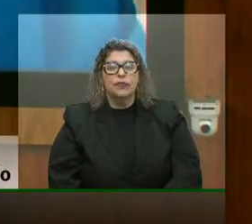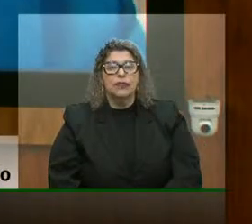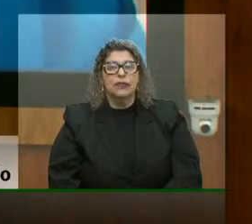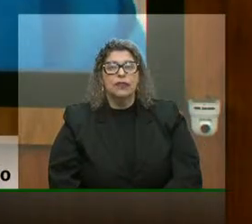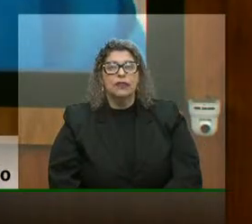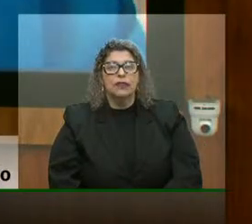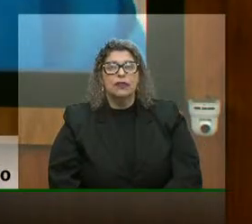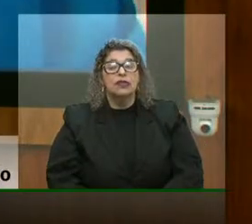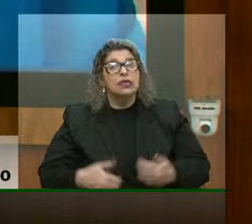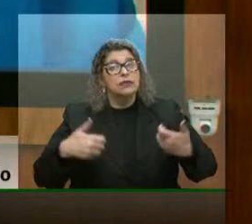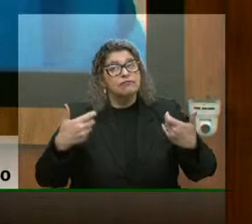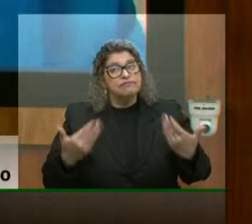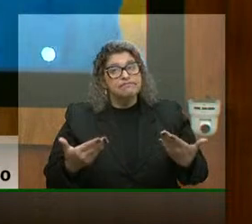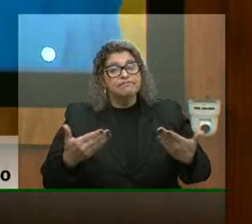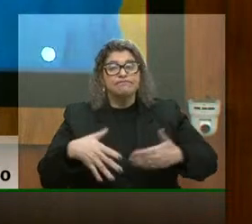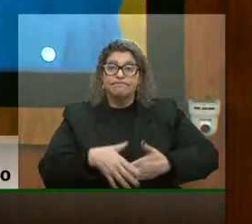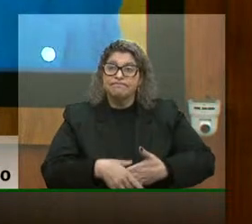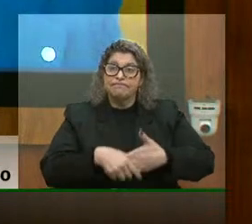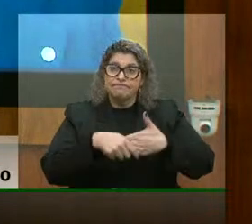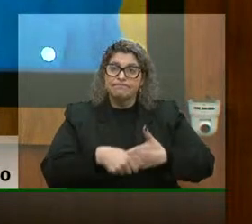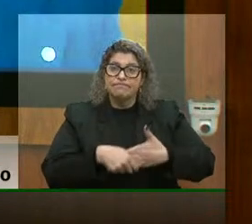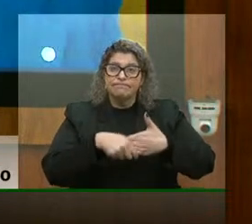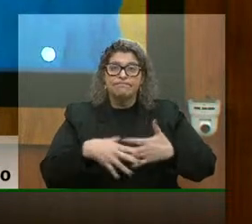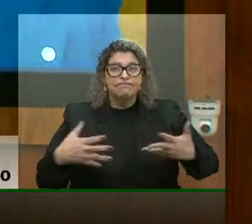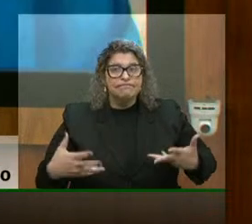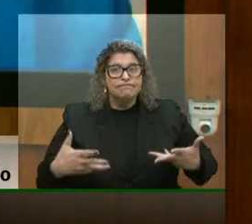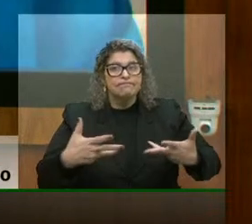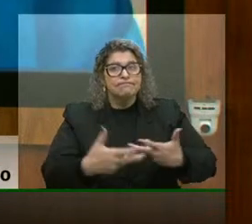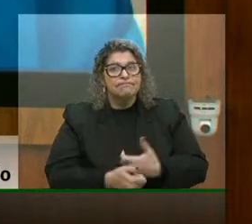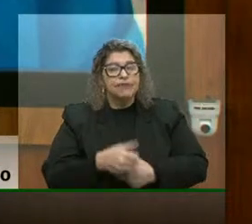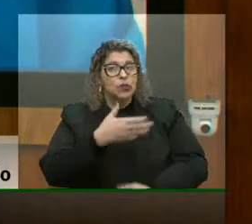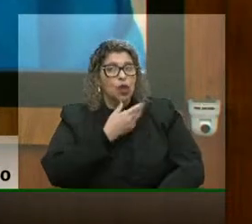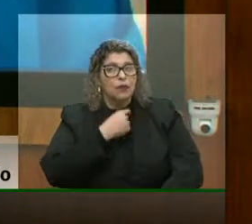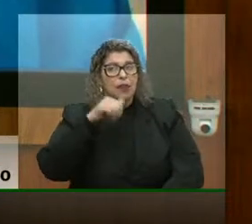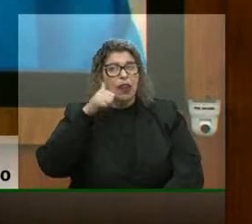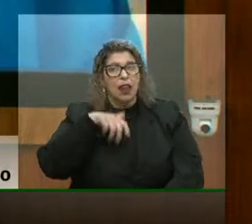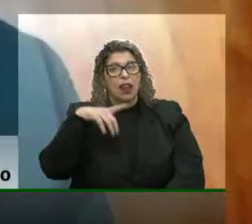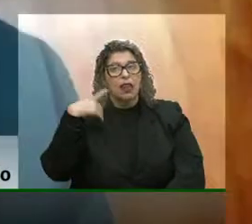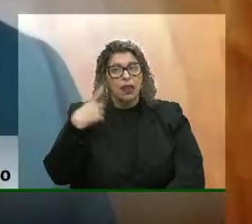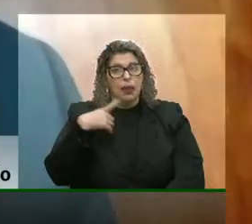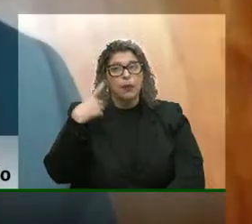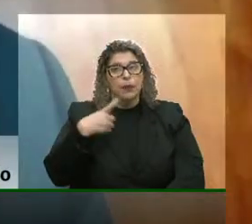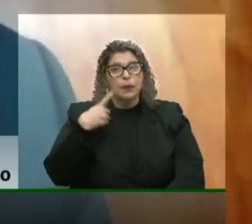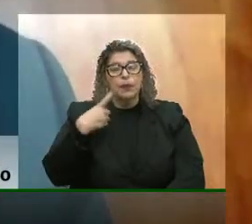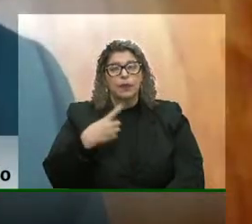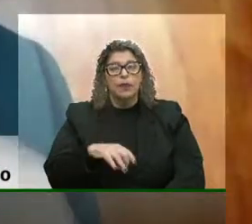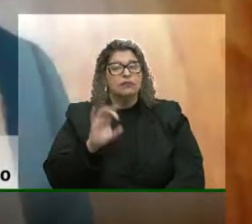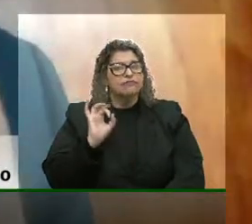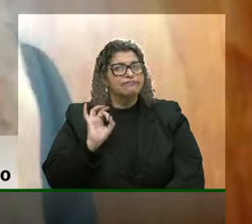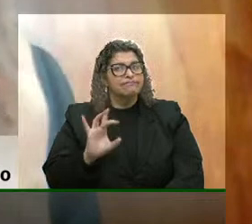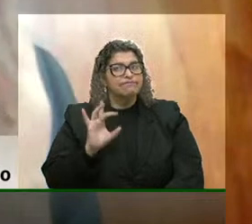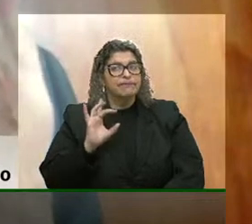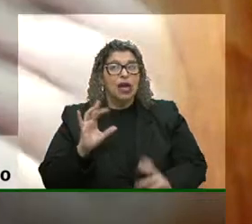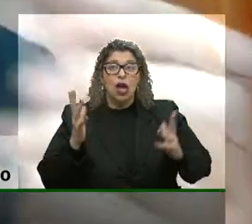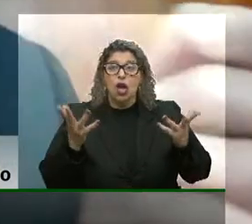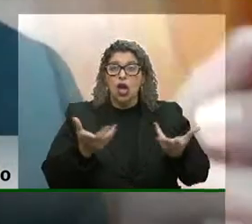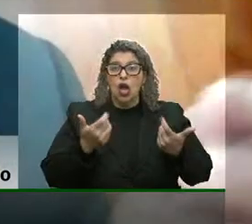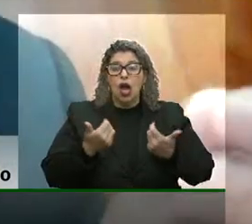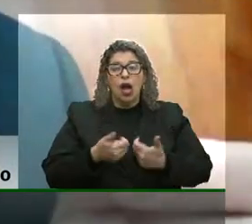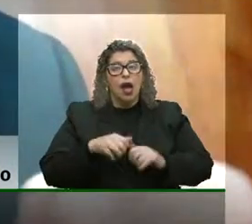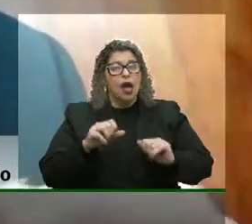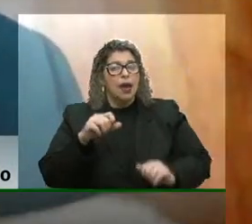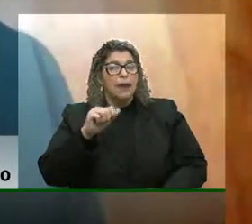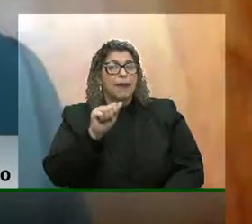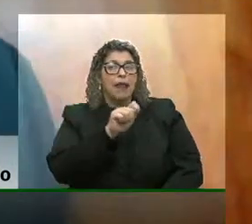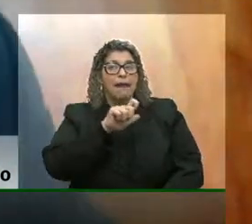Em seu nome, eu quero estender a saudação às colegas deputadas, aos colegas deputados, especialmente quem está nos acompanhando aí pela